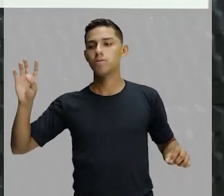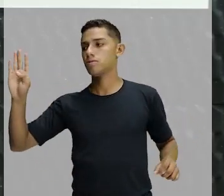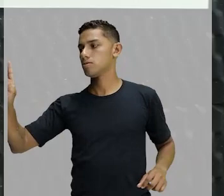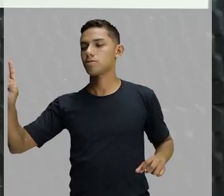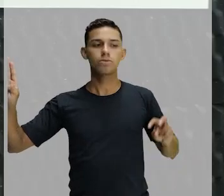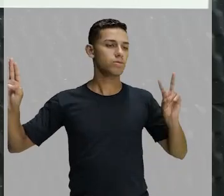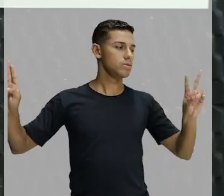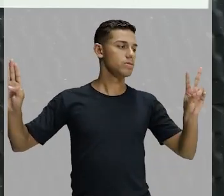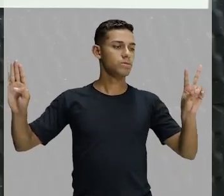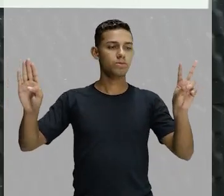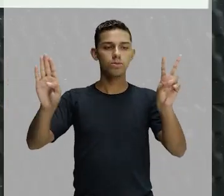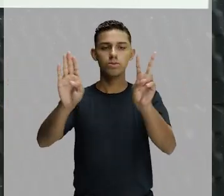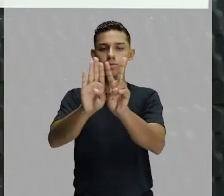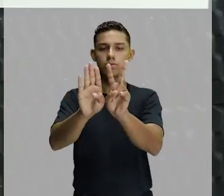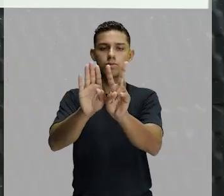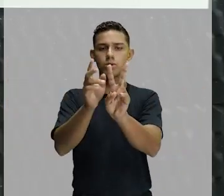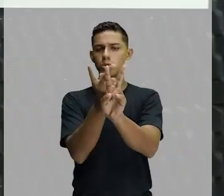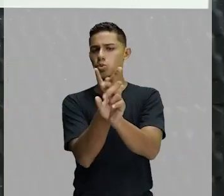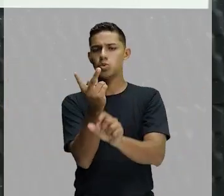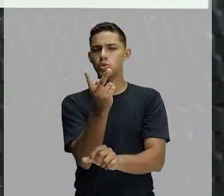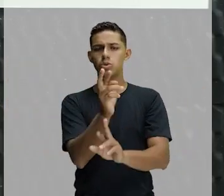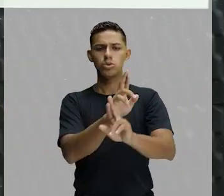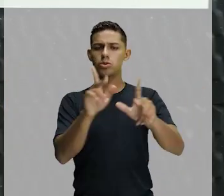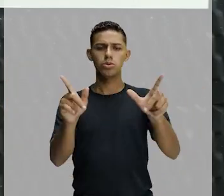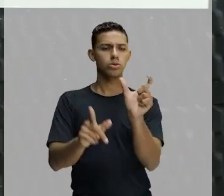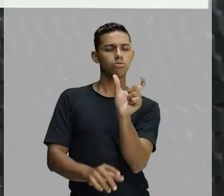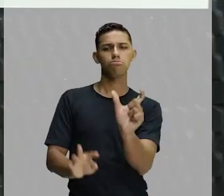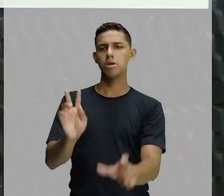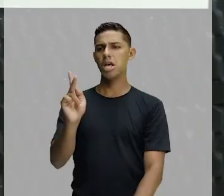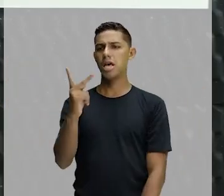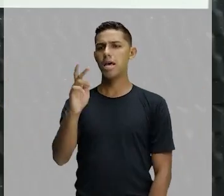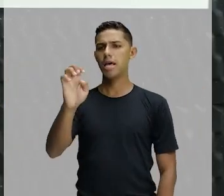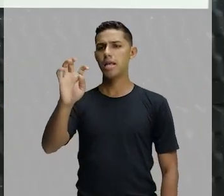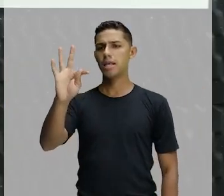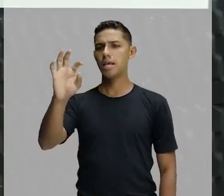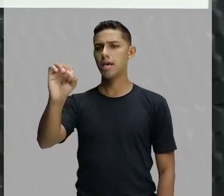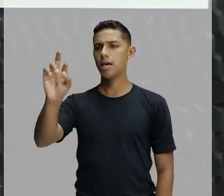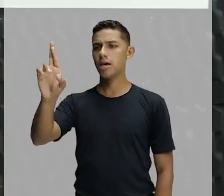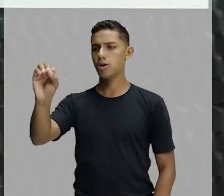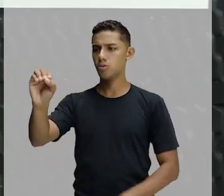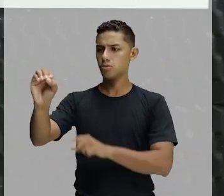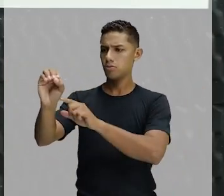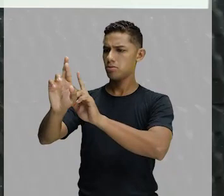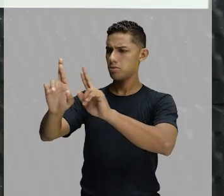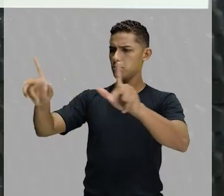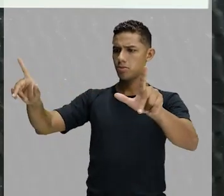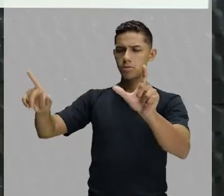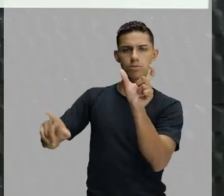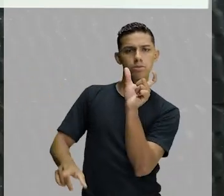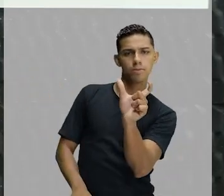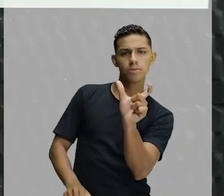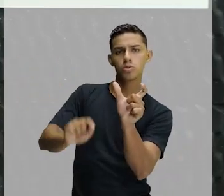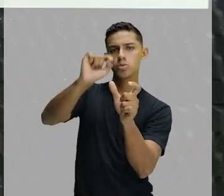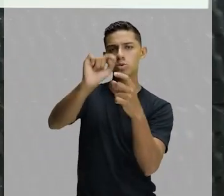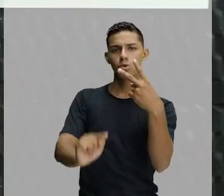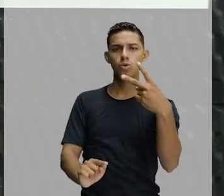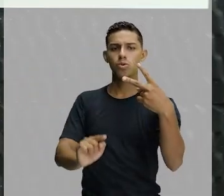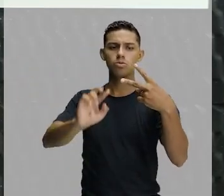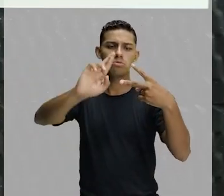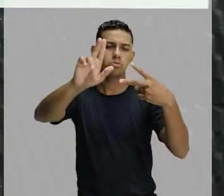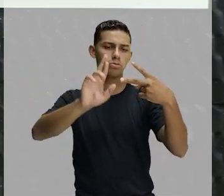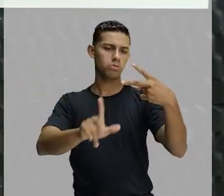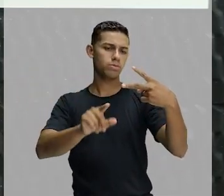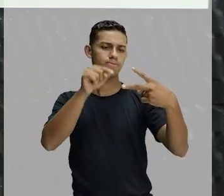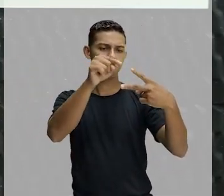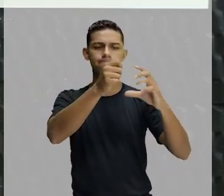tem dois alelos diferentes. Hetero quer dizer diferente, então eu tenho dois alelos diferentes para codificar essa